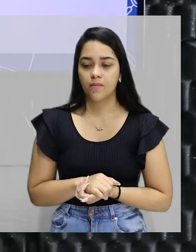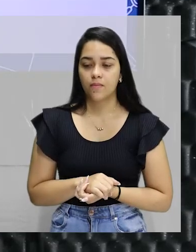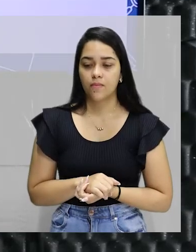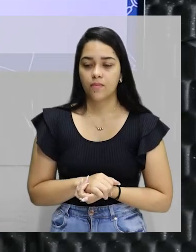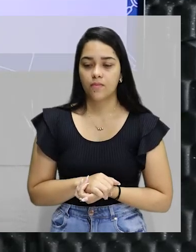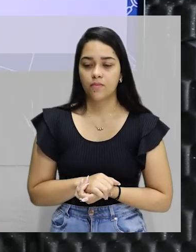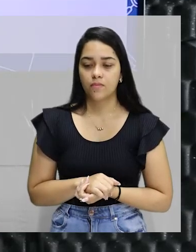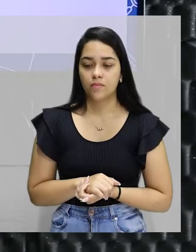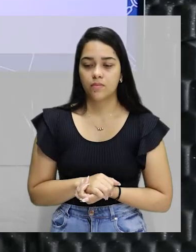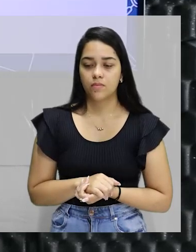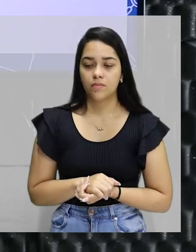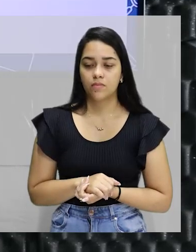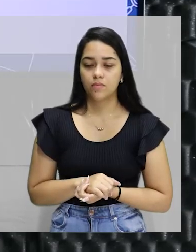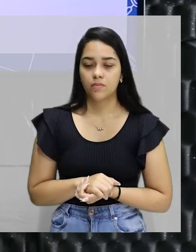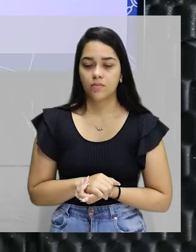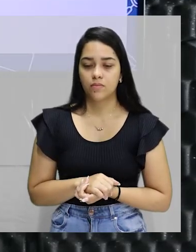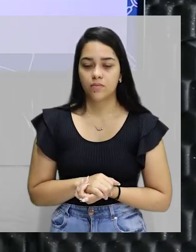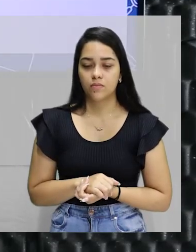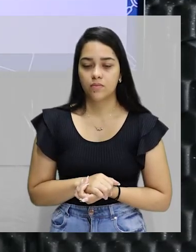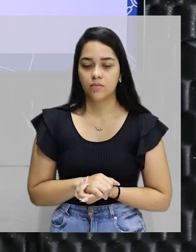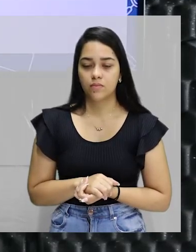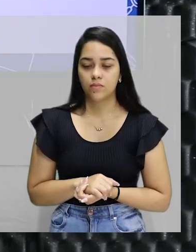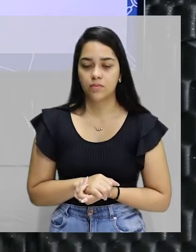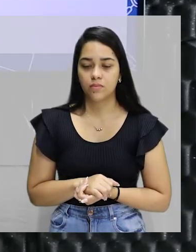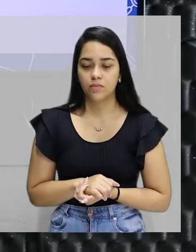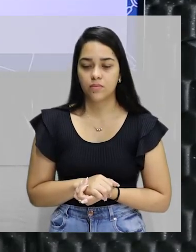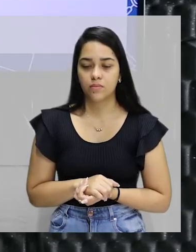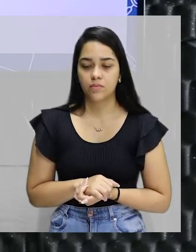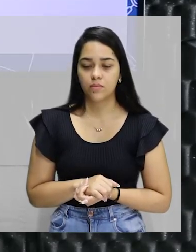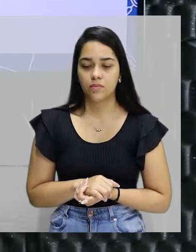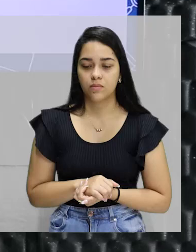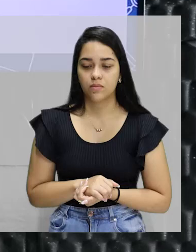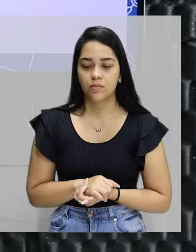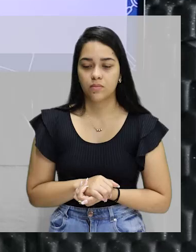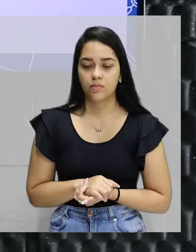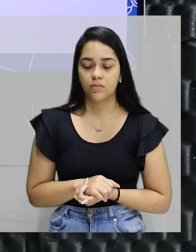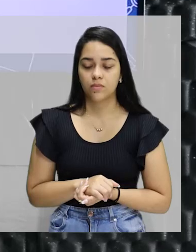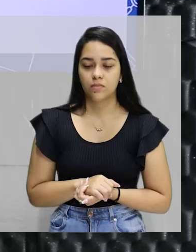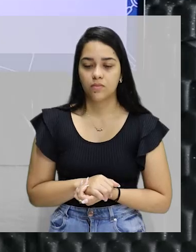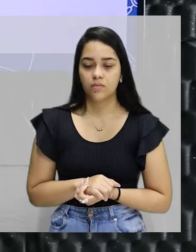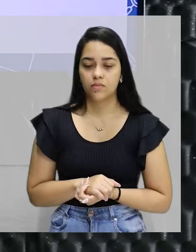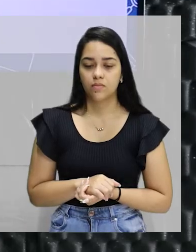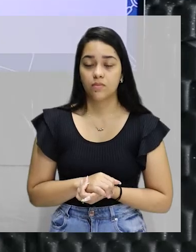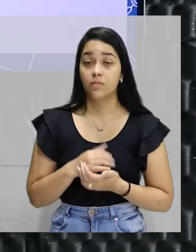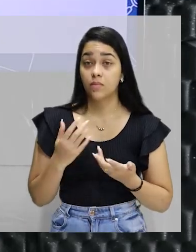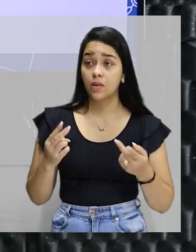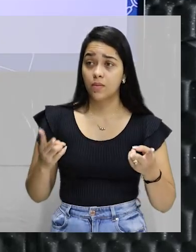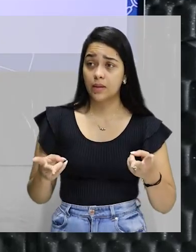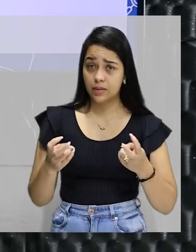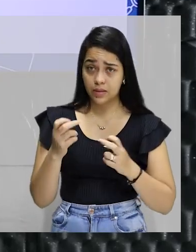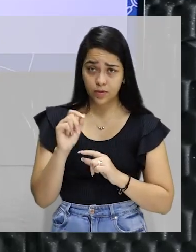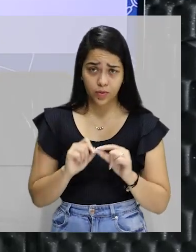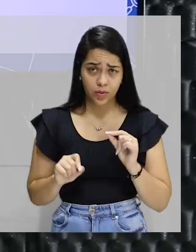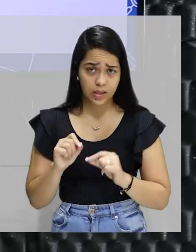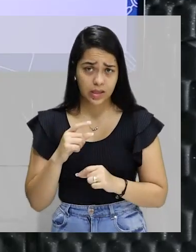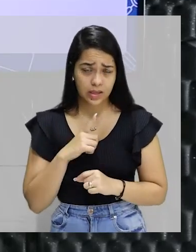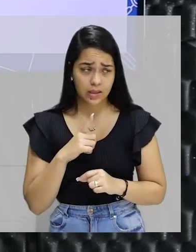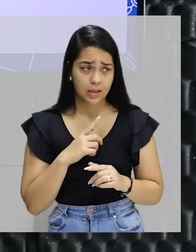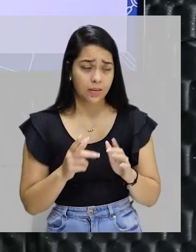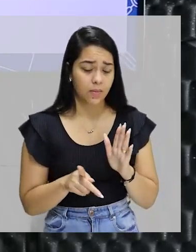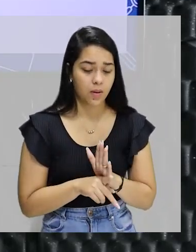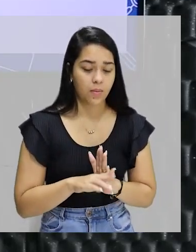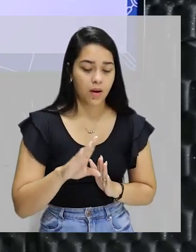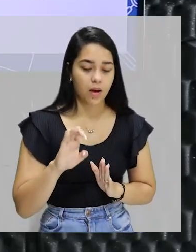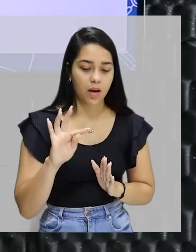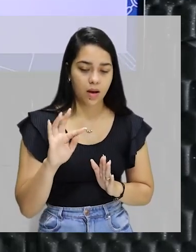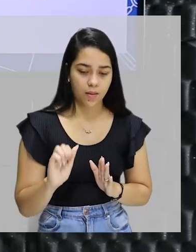decaimento beta e se transforma em zinco conforme a representação, ok? Observe que quando a partícula